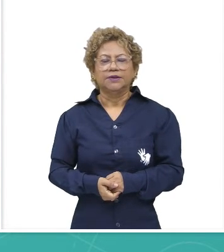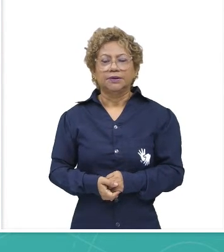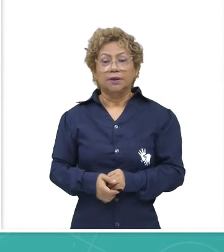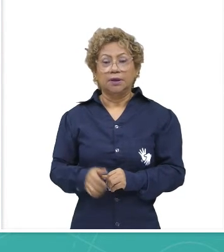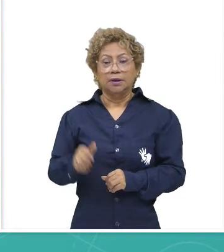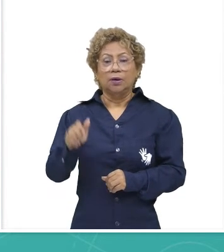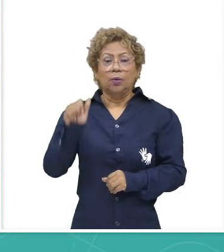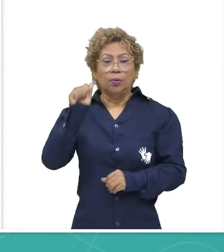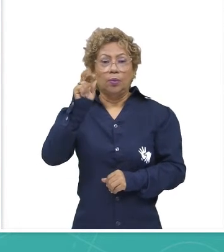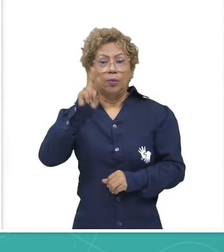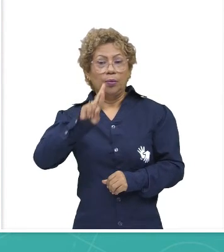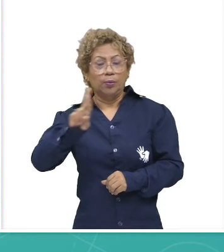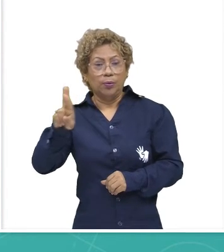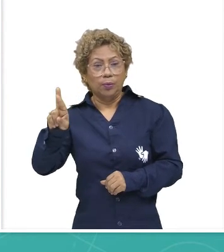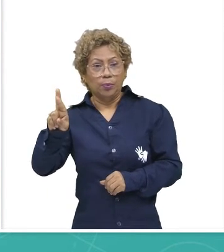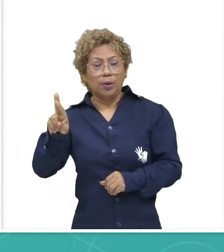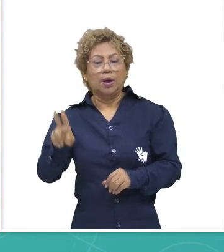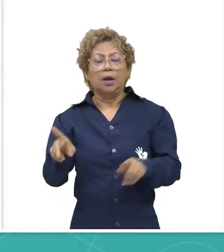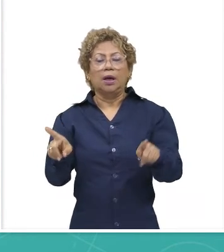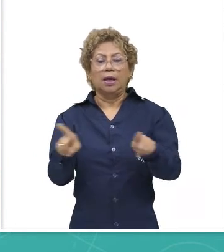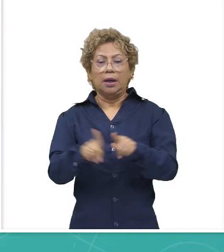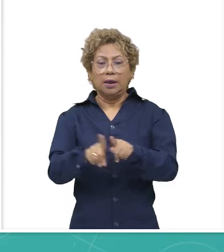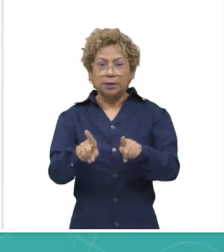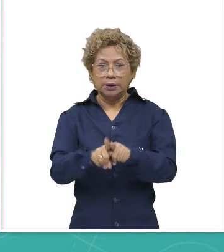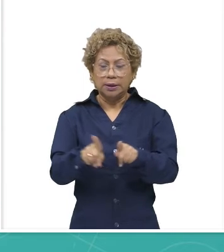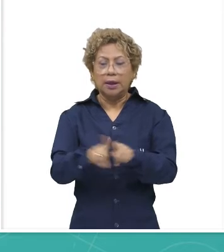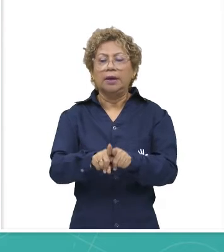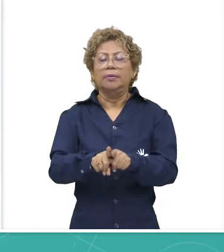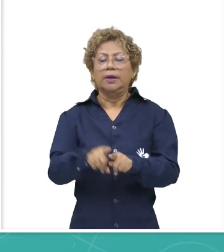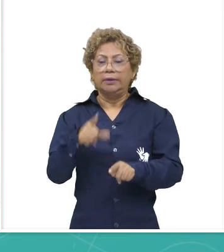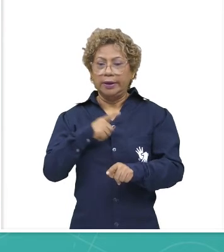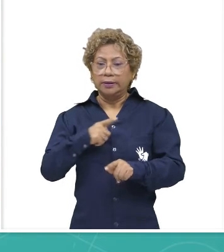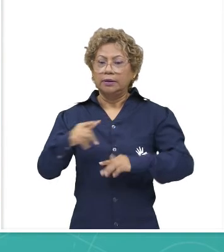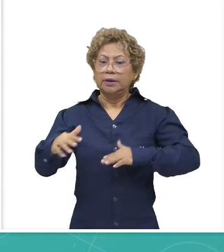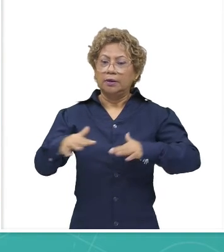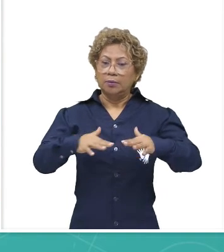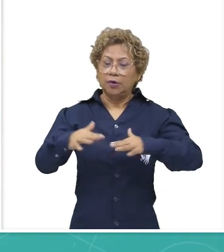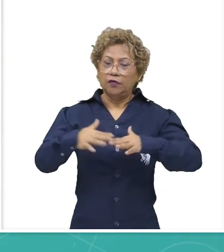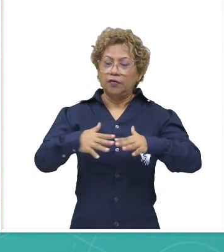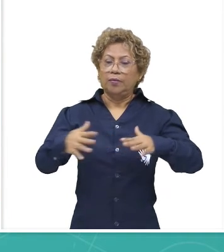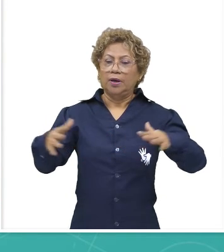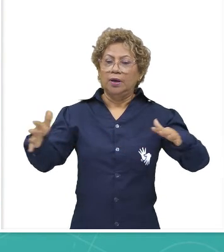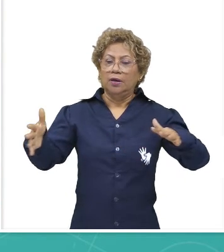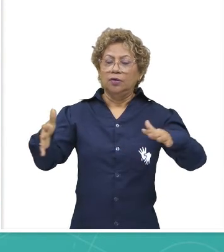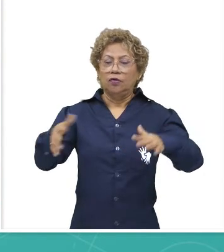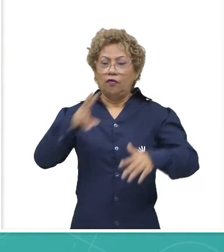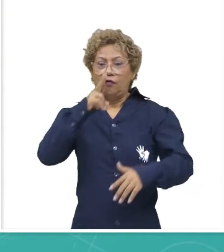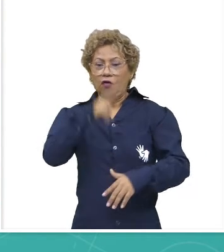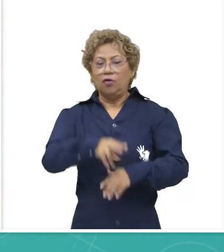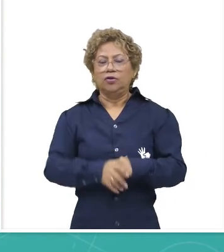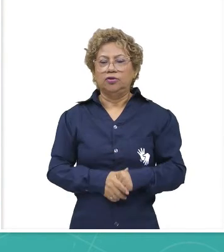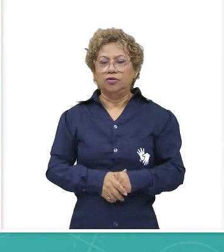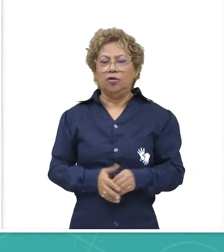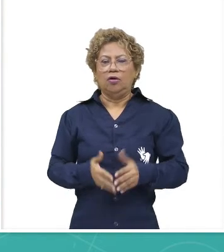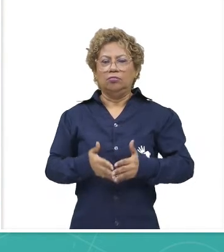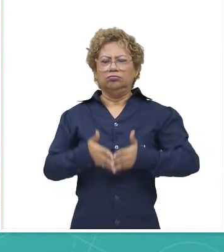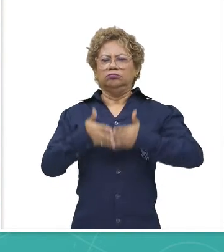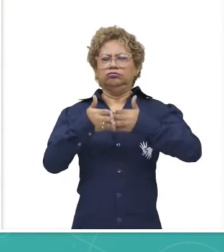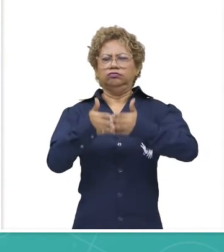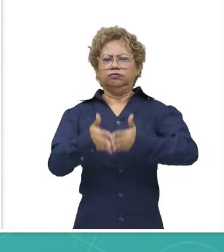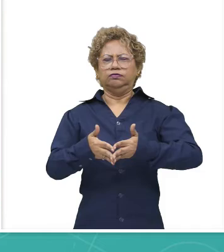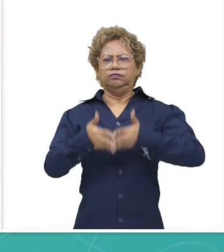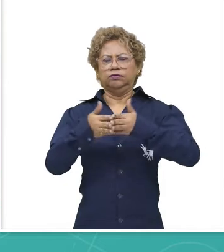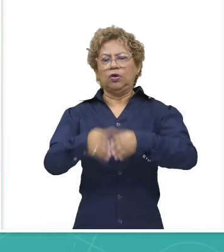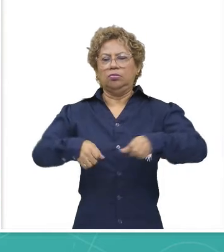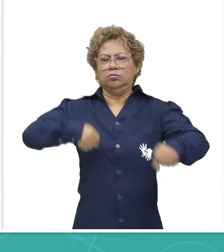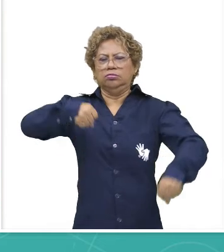resistência. O ar se contrapõe ao movimento porque ele tem resistência. Exemplo, quanto mais depressa andamos de